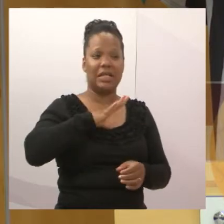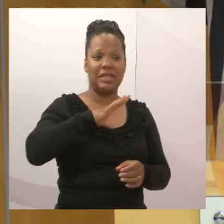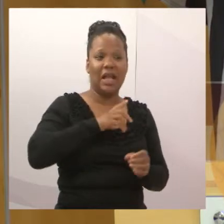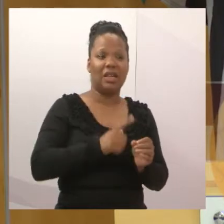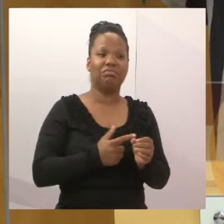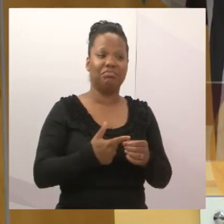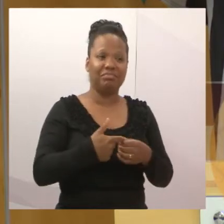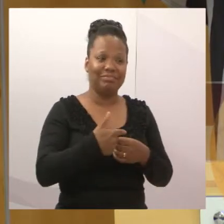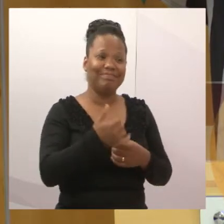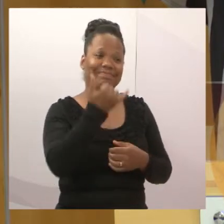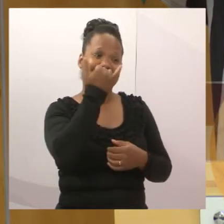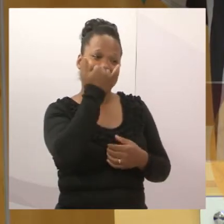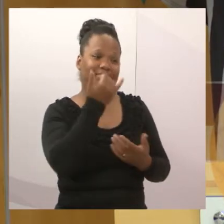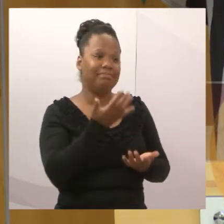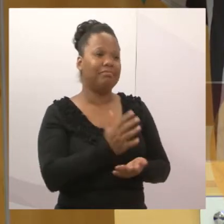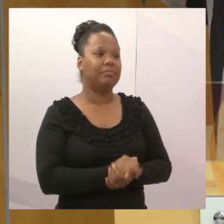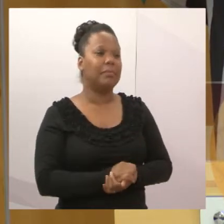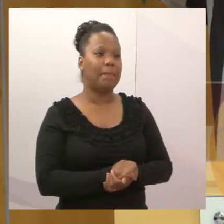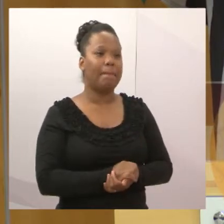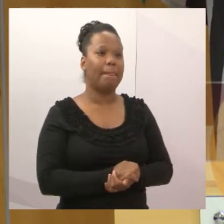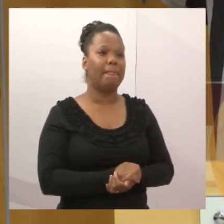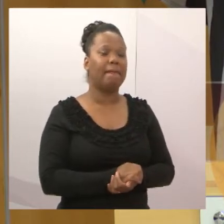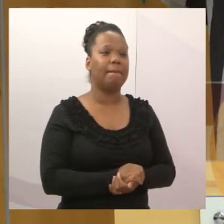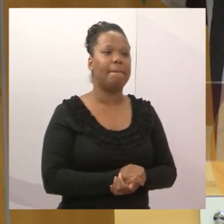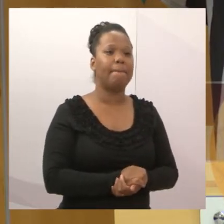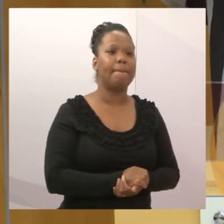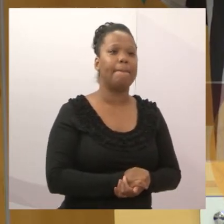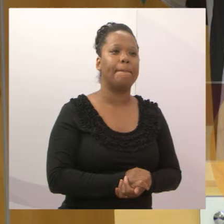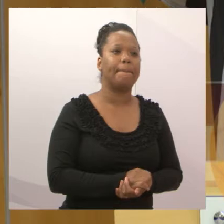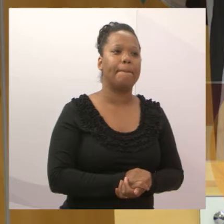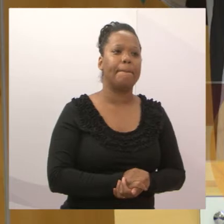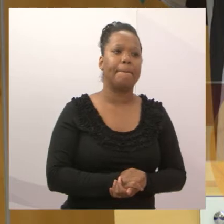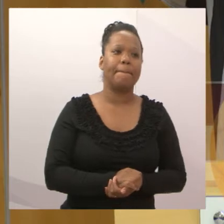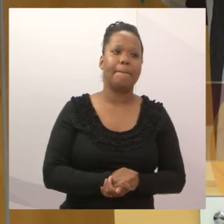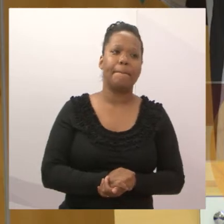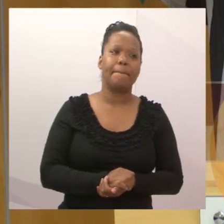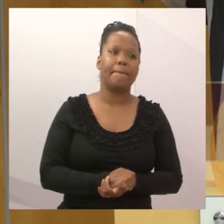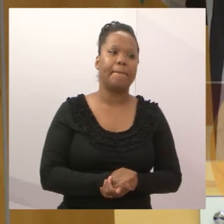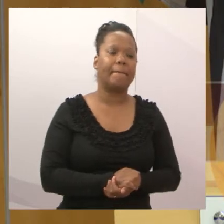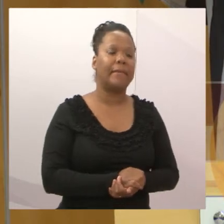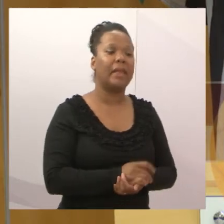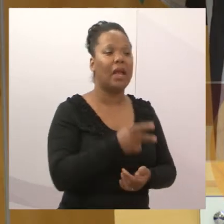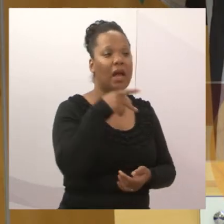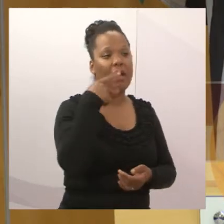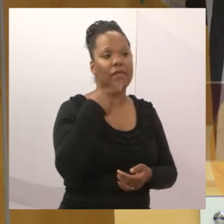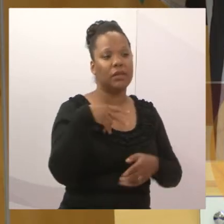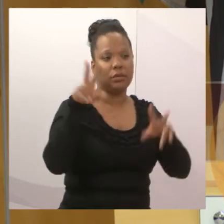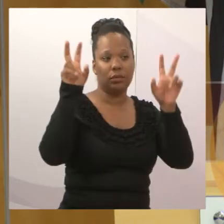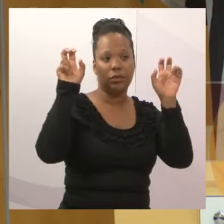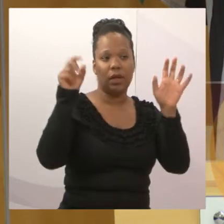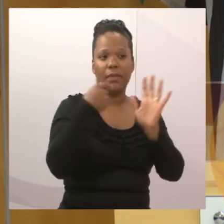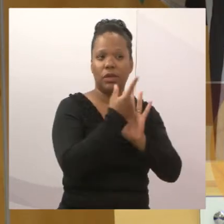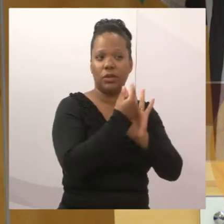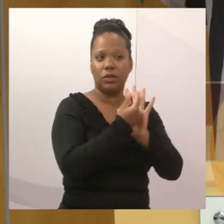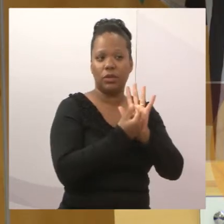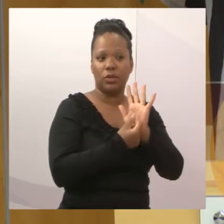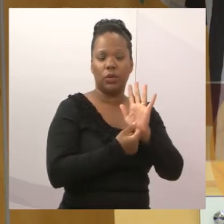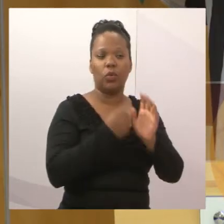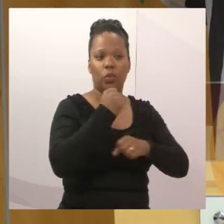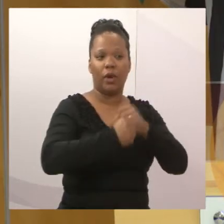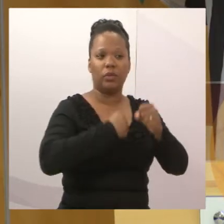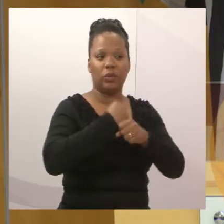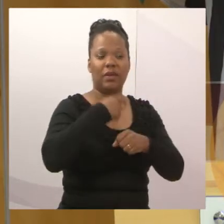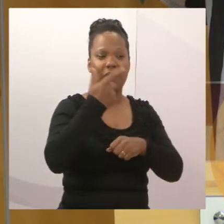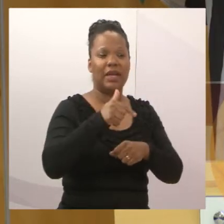de fazer a sua parte. E falando mais um pouquinho do orçamento do ano que vem, a gente tem a emenda 76,